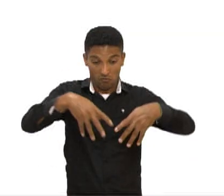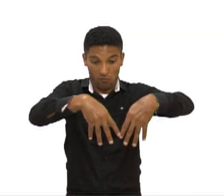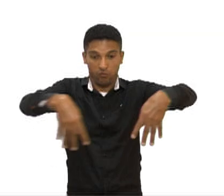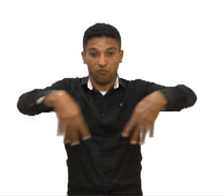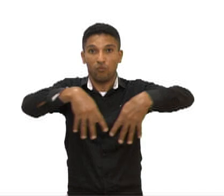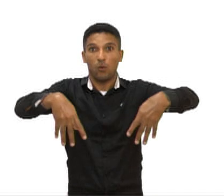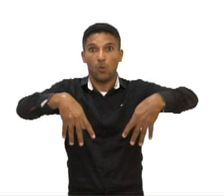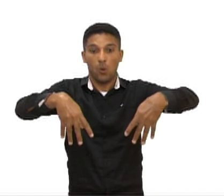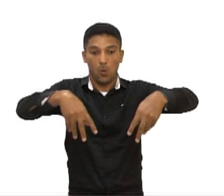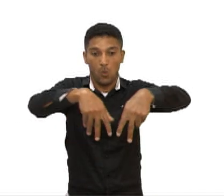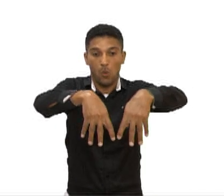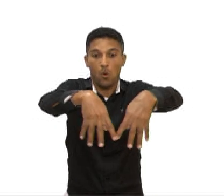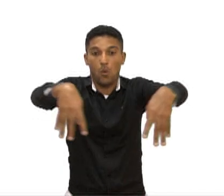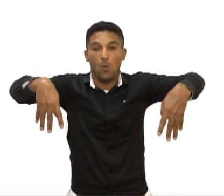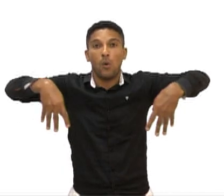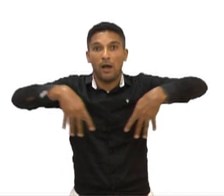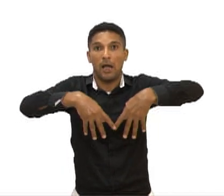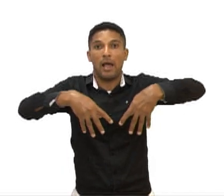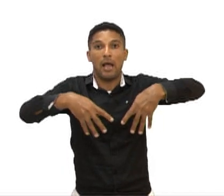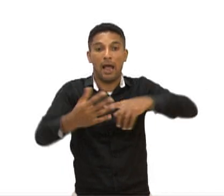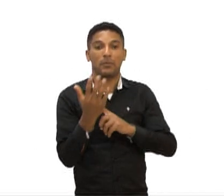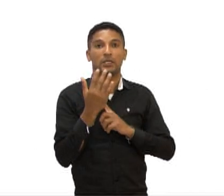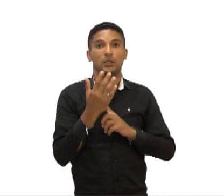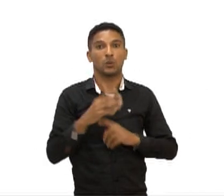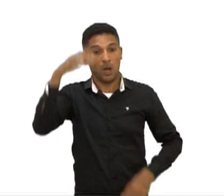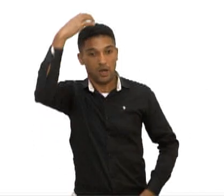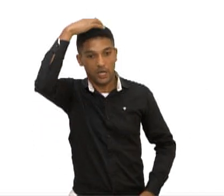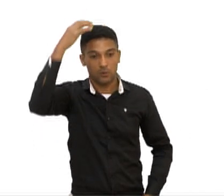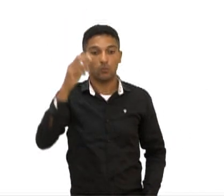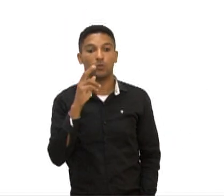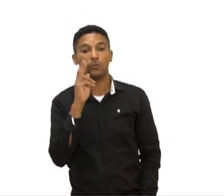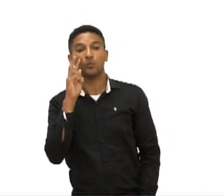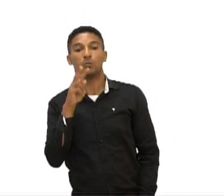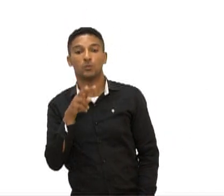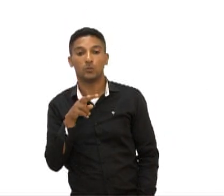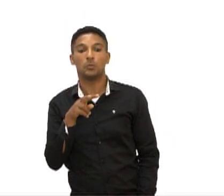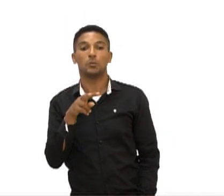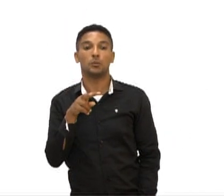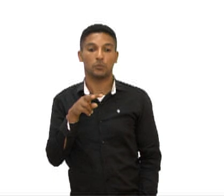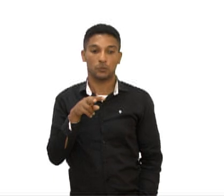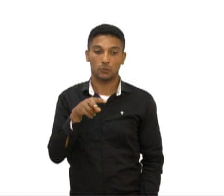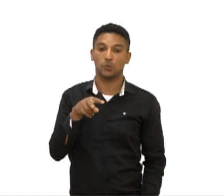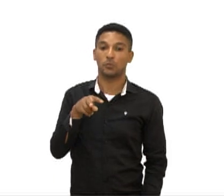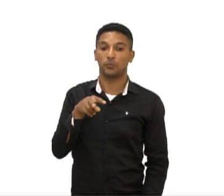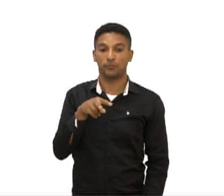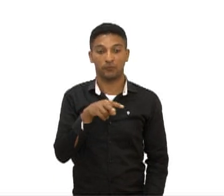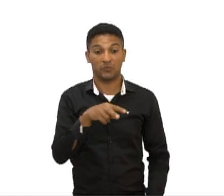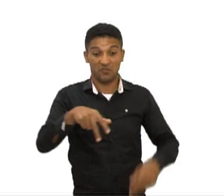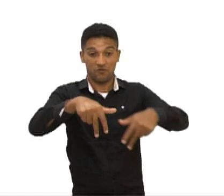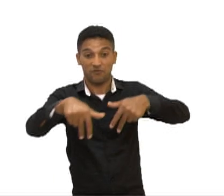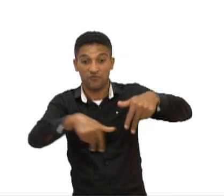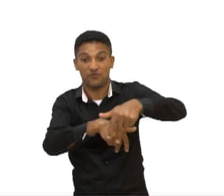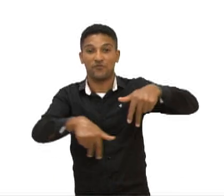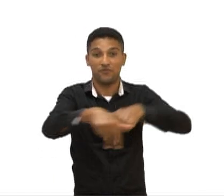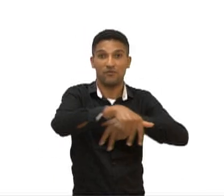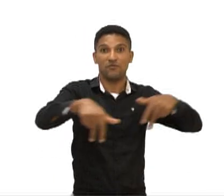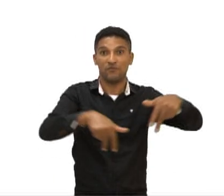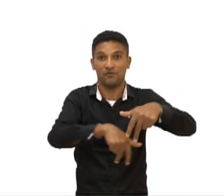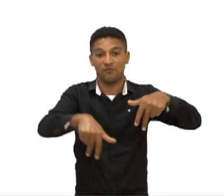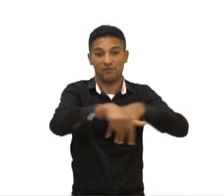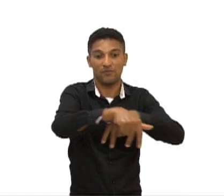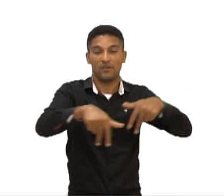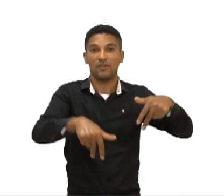Ela foi transformada pelo povo que lhe deu novas figuras e comandos inesperados, constituindo um baile